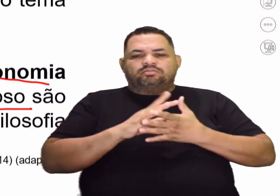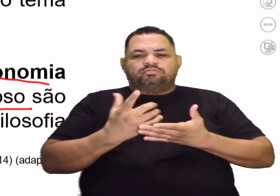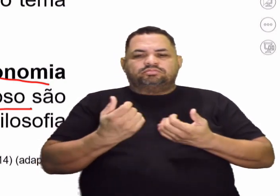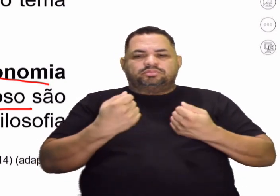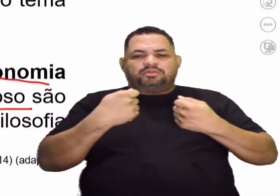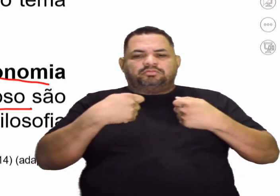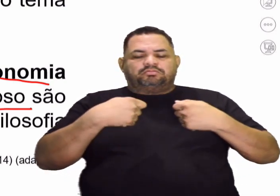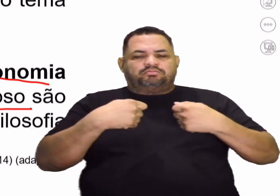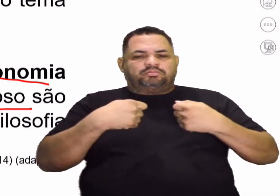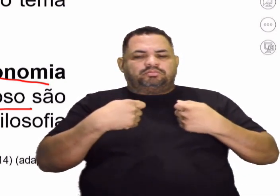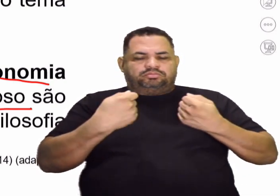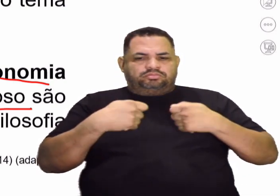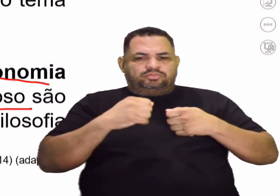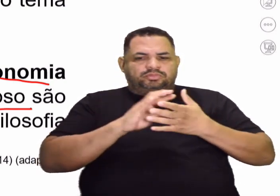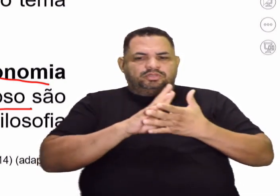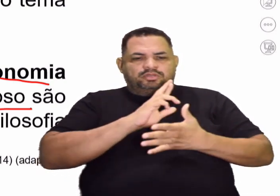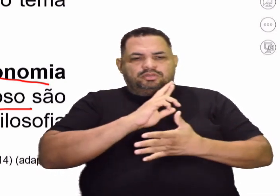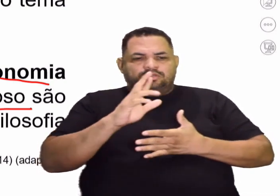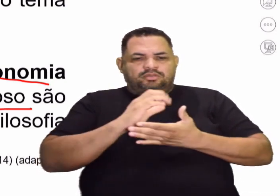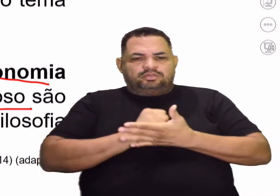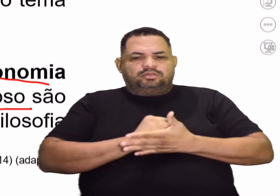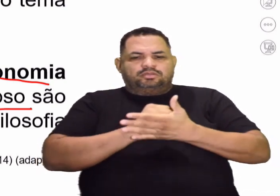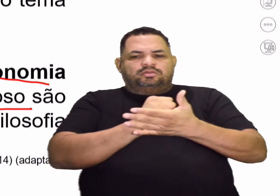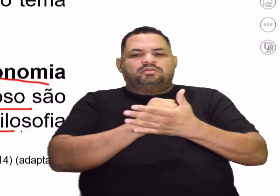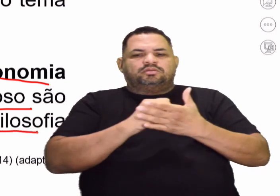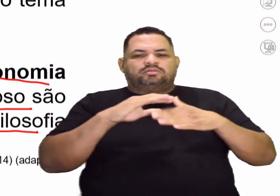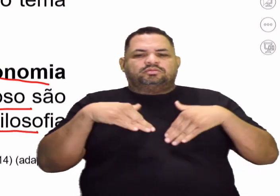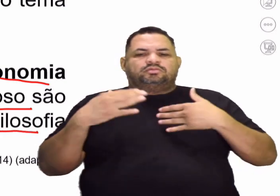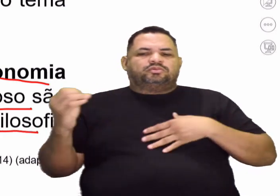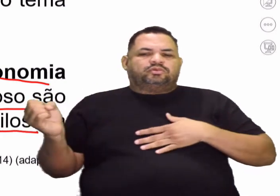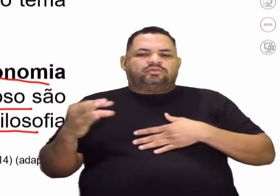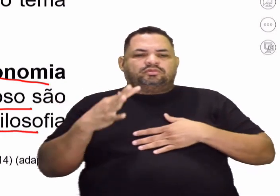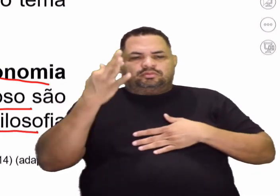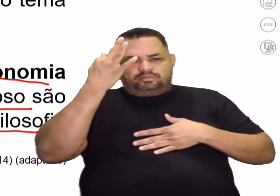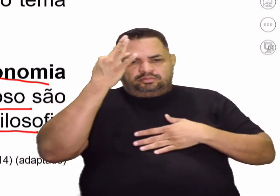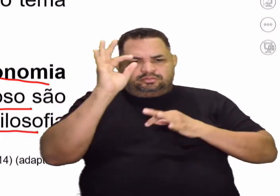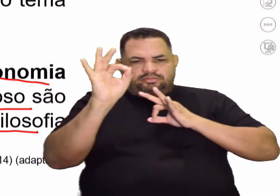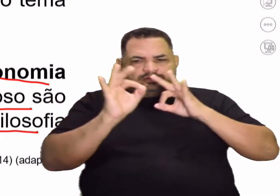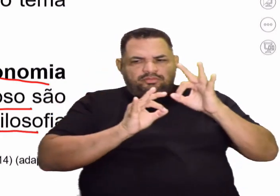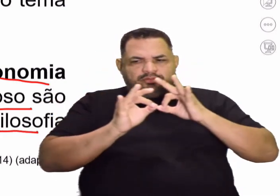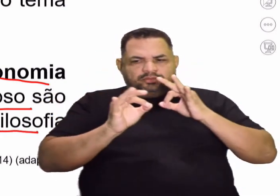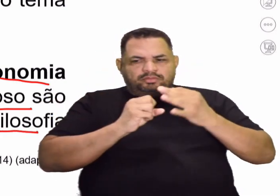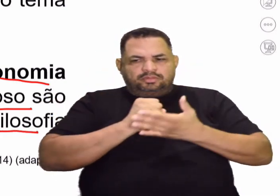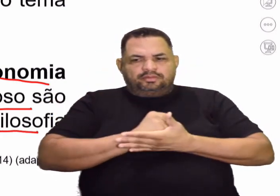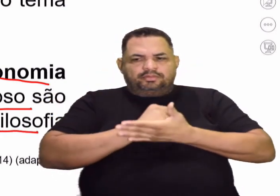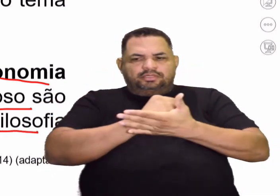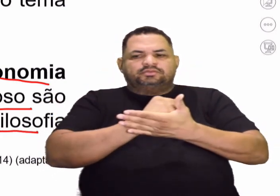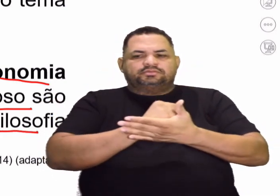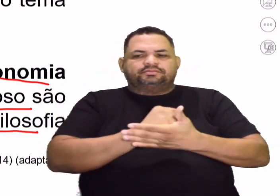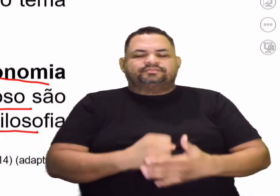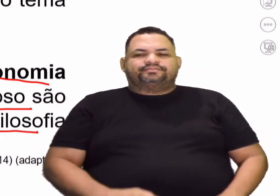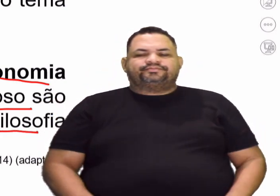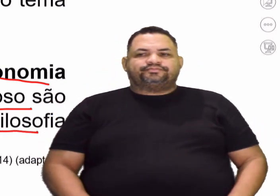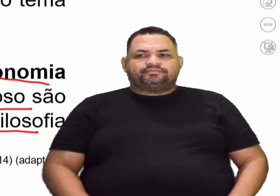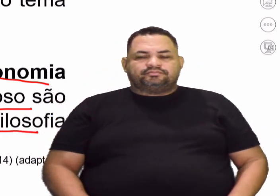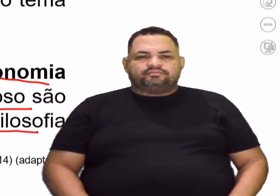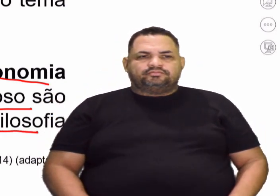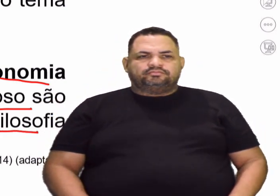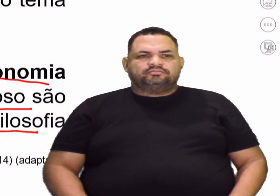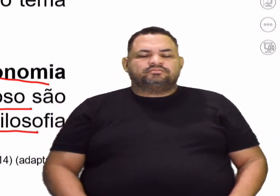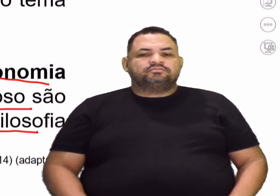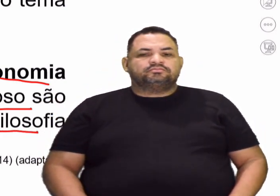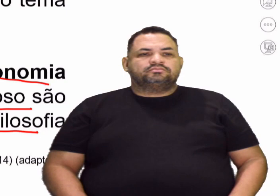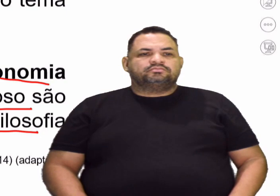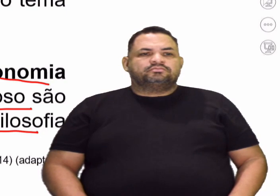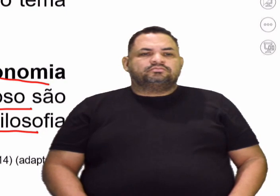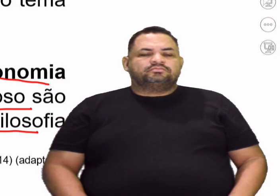do religioso. São os fundamentos sobre os quais a nova filosofia estará calcada. Então tá aqui, só para